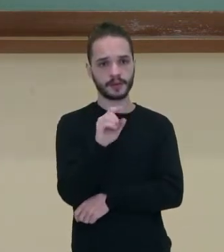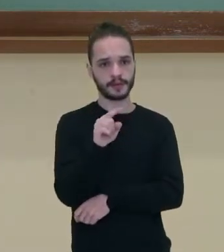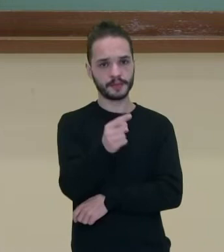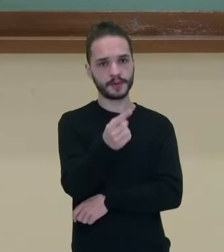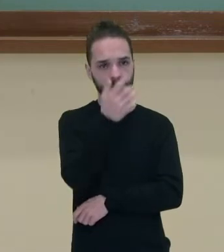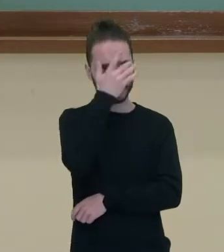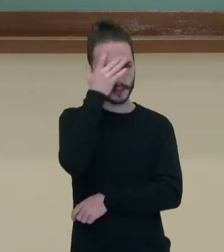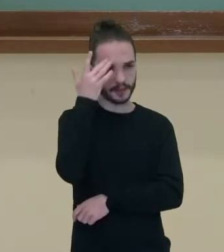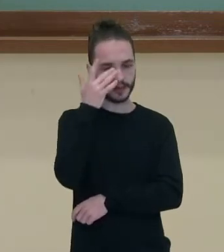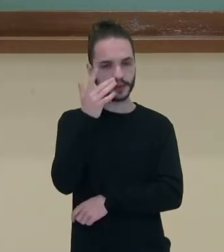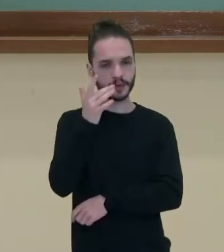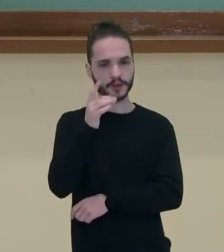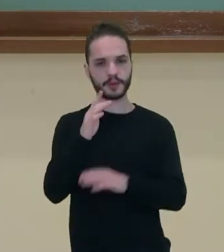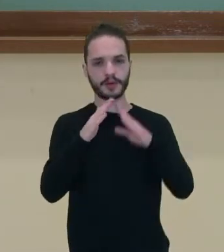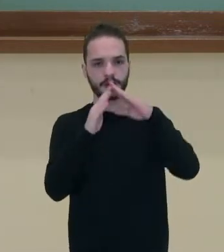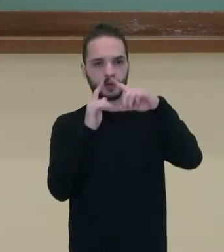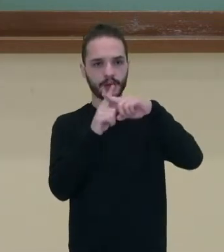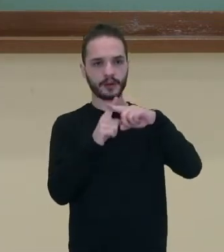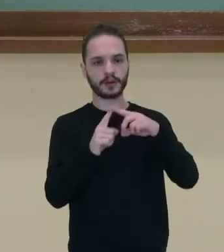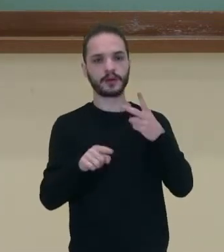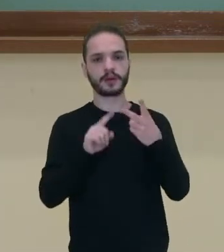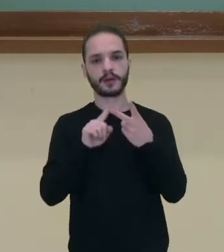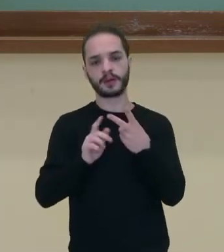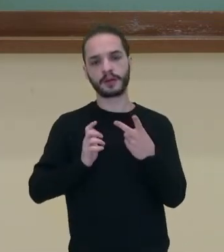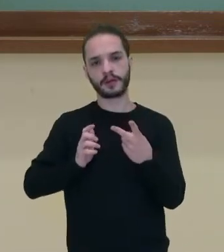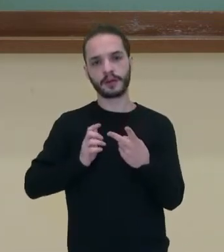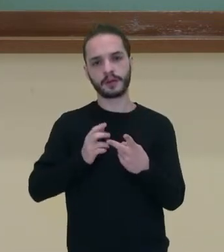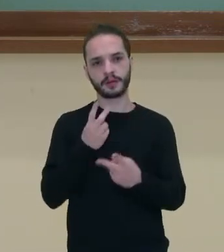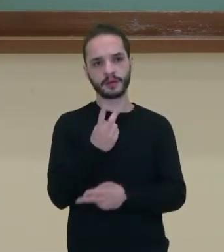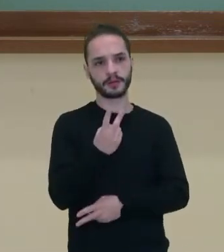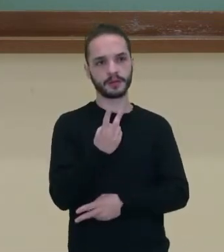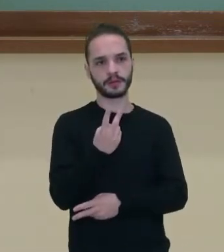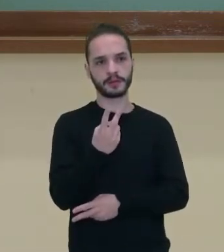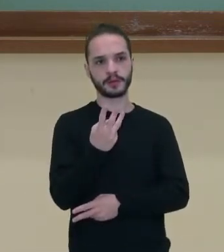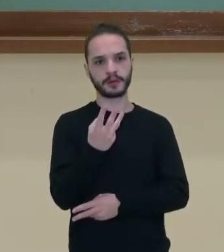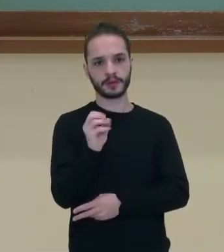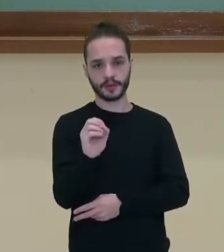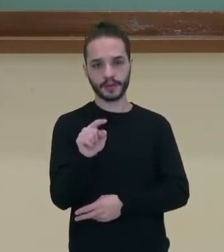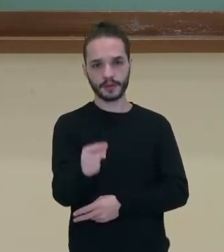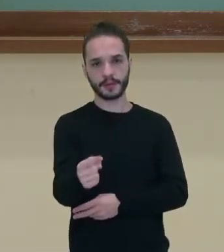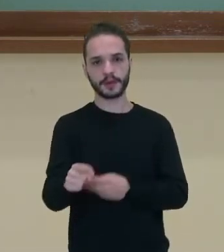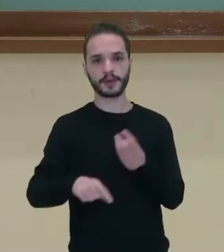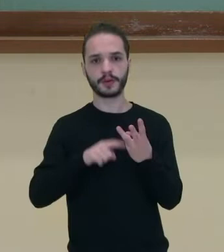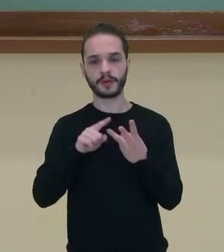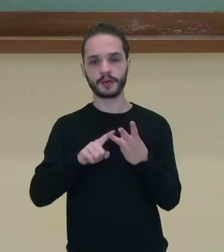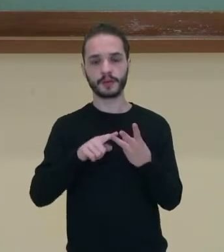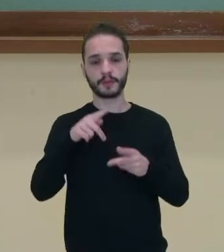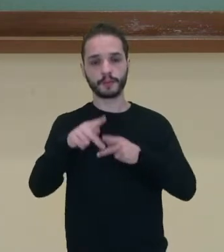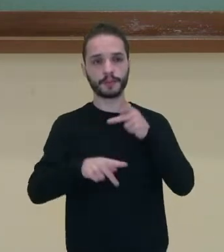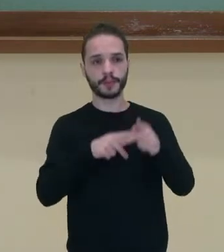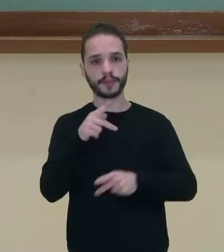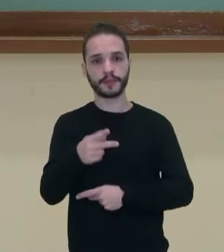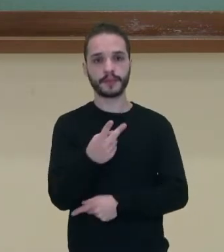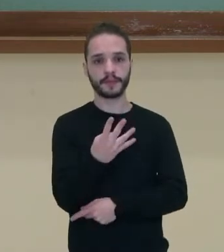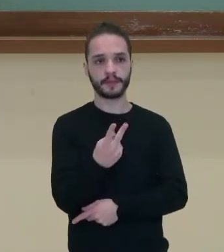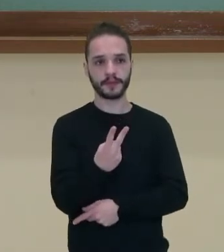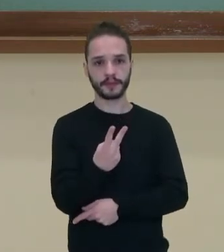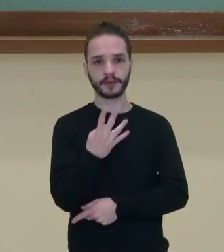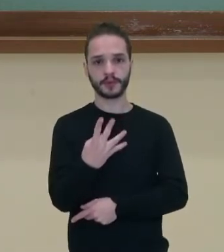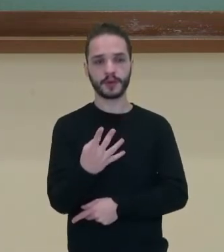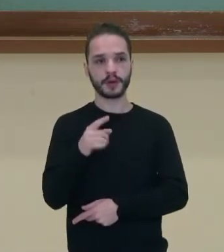A nobreza estava entre 350 mil pessoas. E o 3º estado, que era o povão, 24